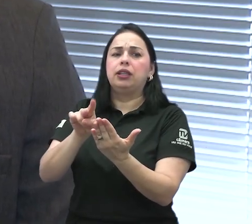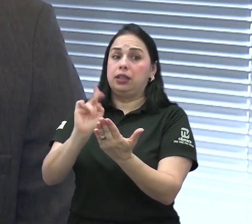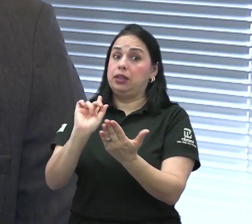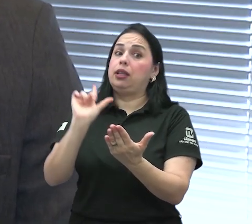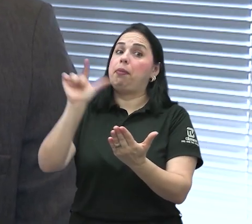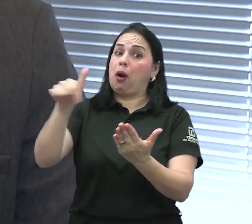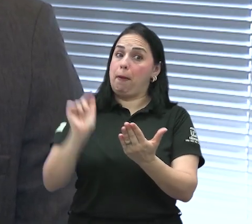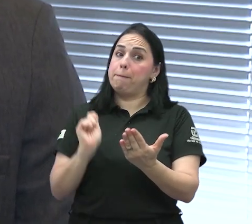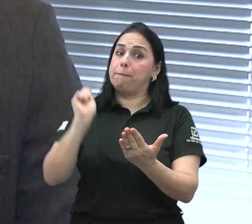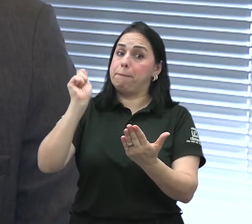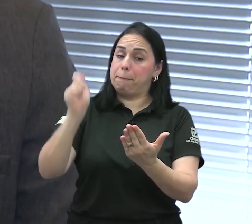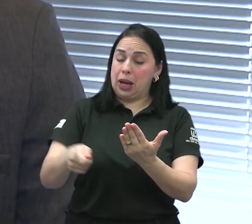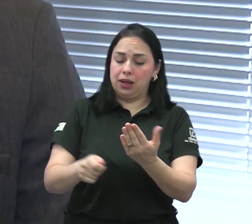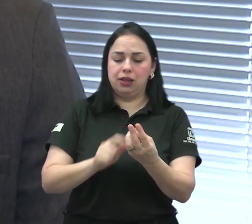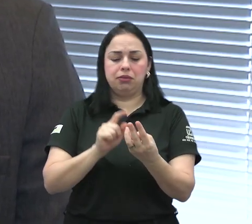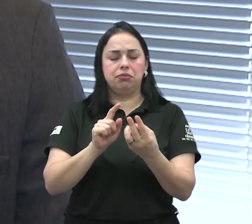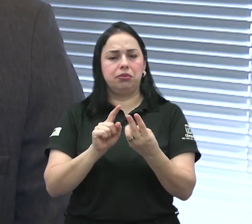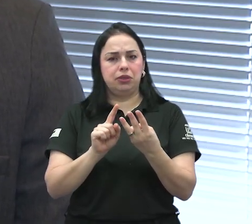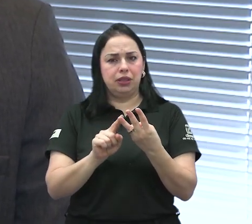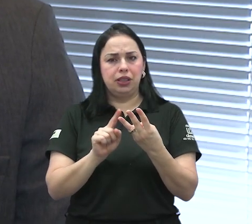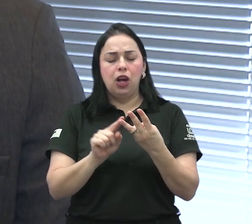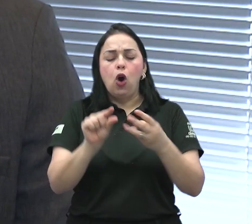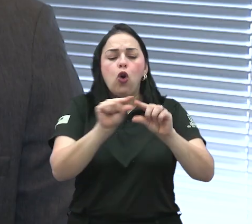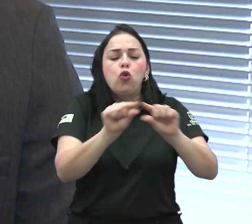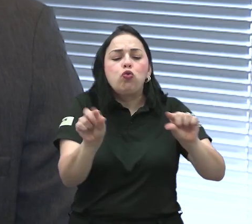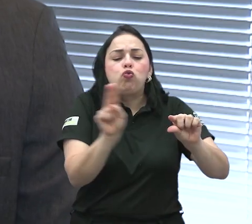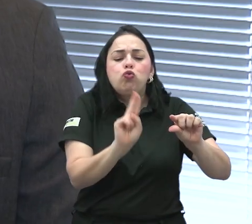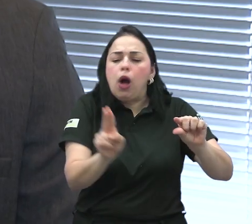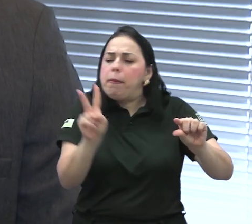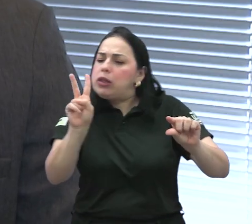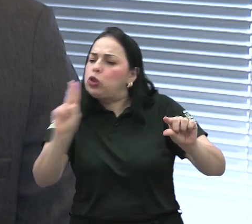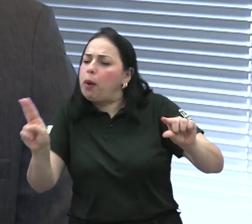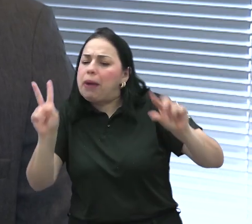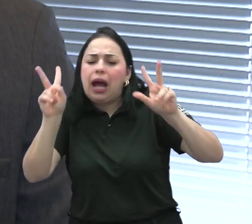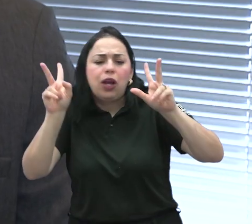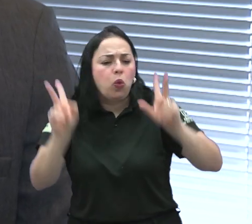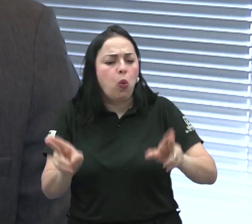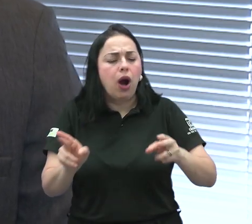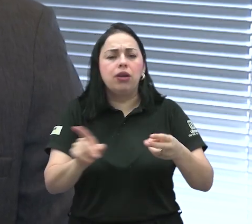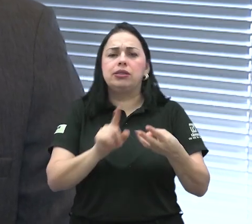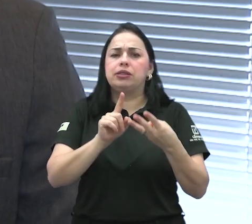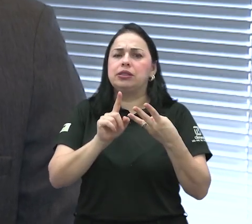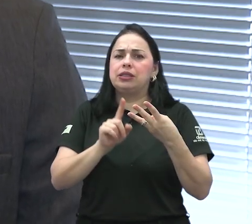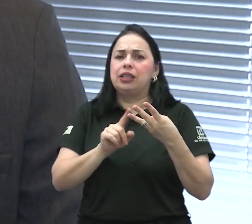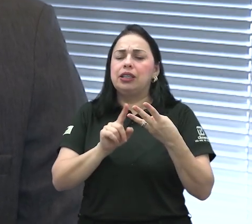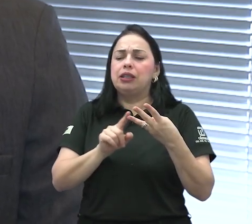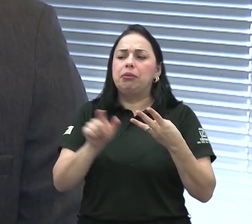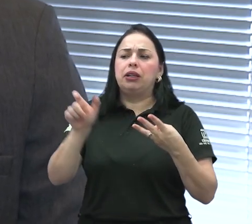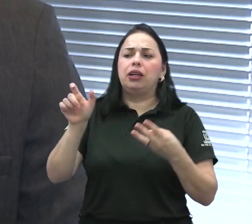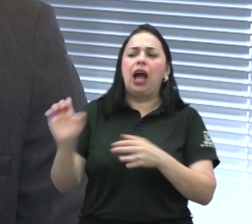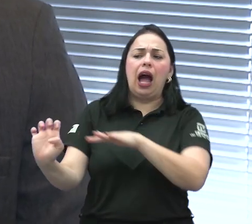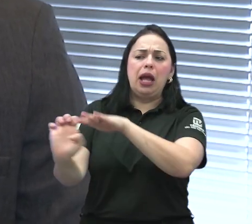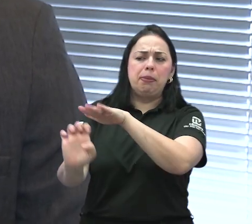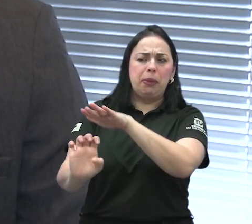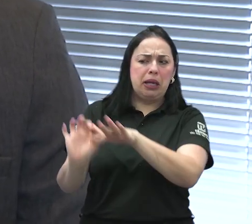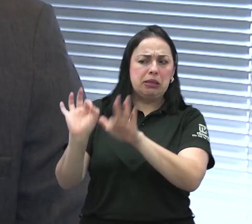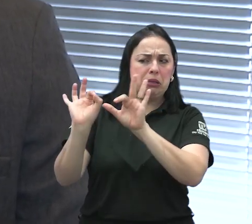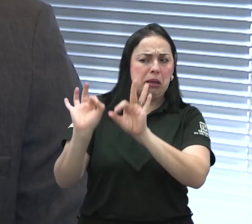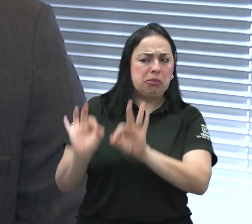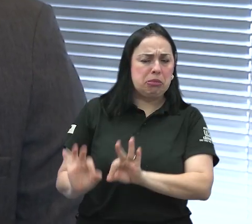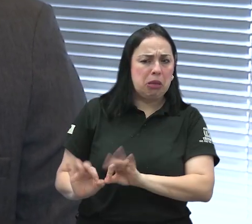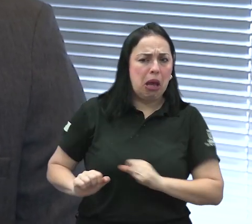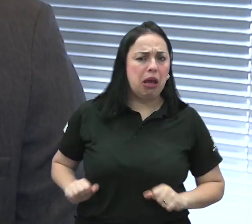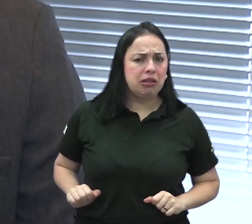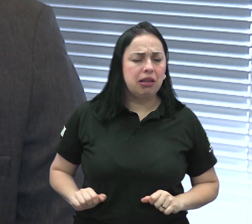ali antes de efetuar a transação, se o nome do beneficiário está tudo certo, verificar a idoneidade